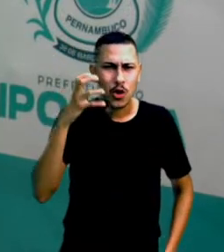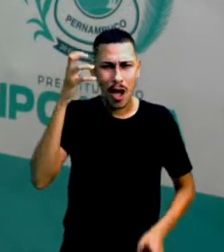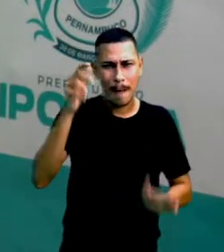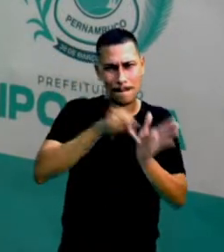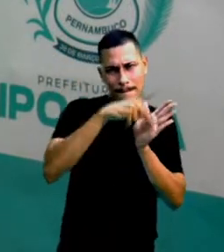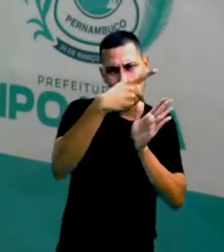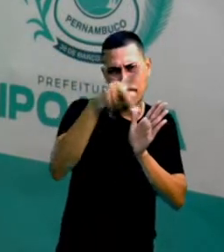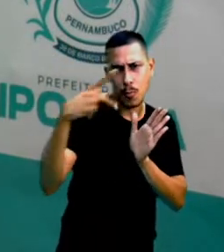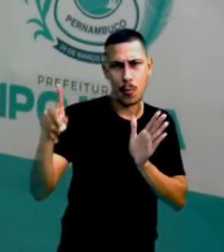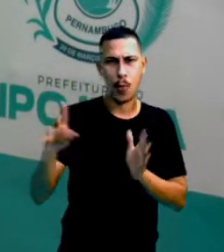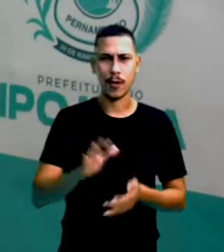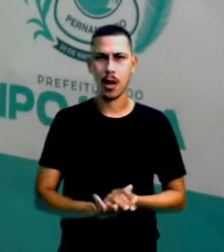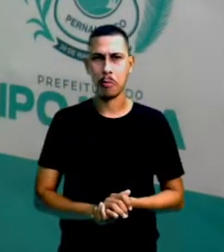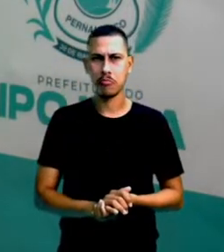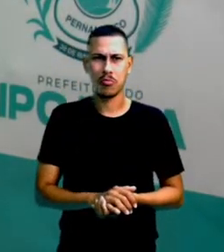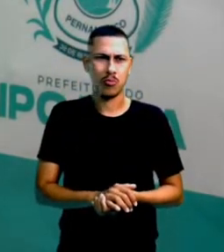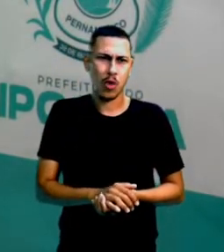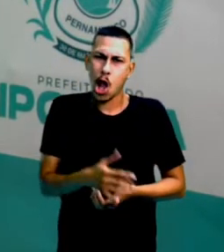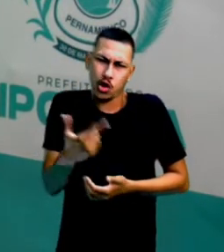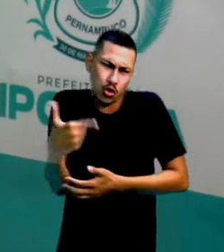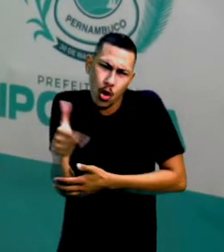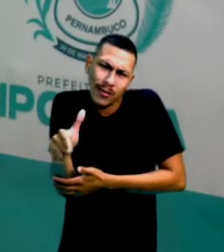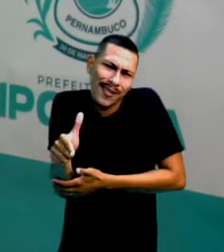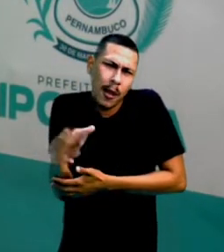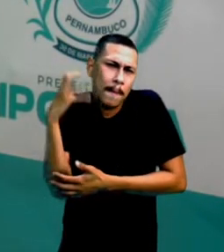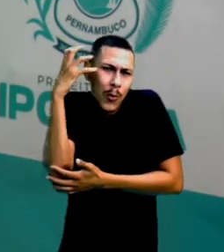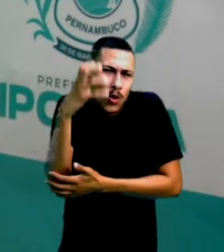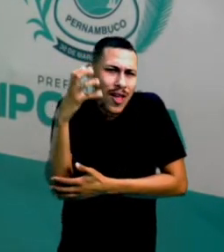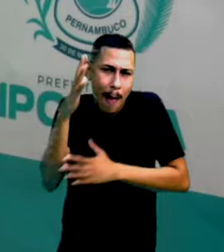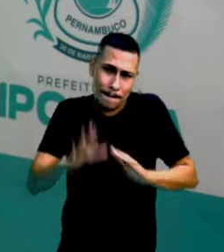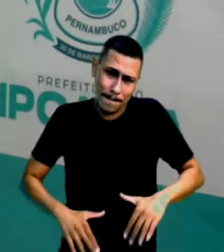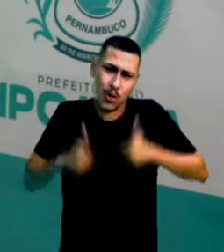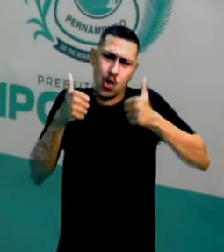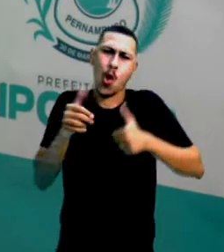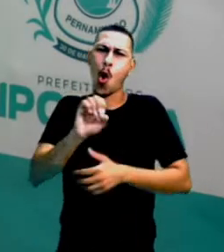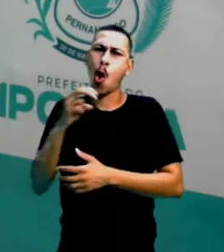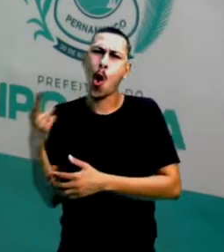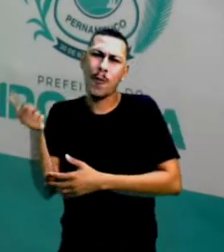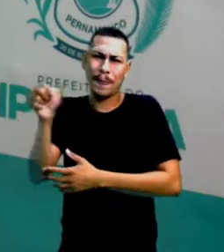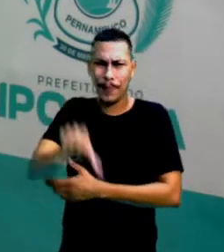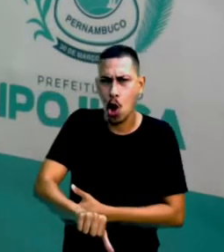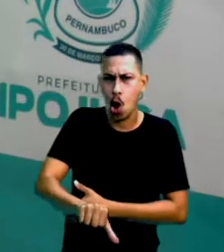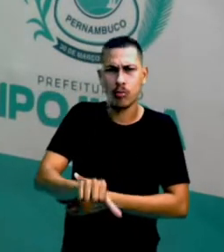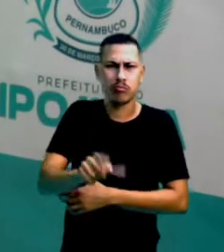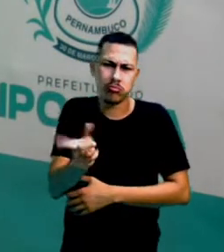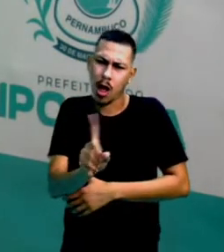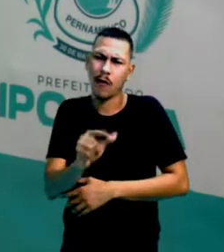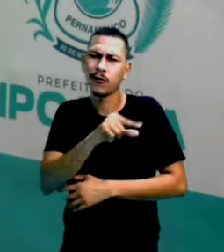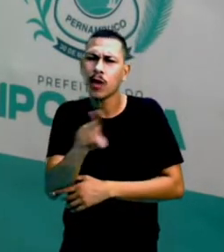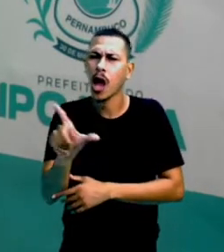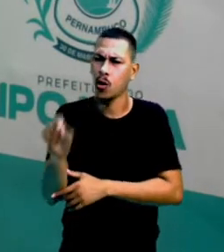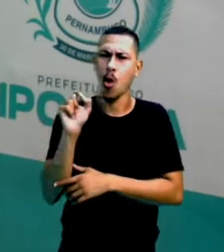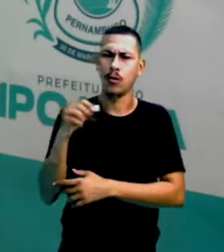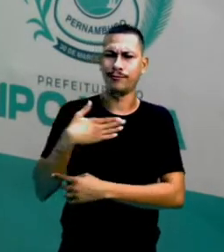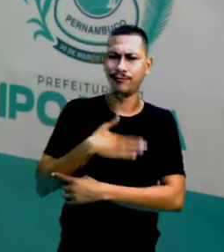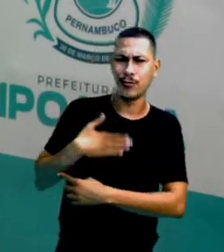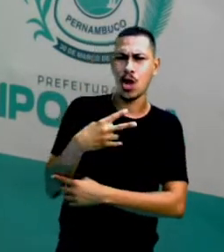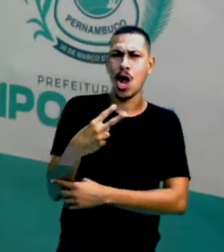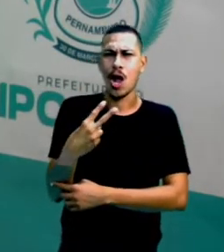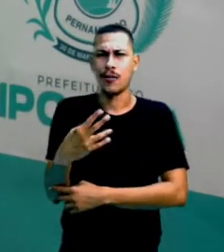não existe música melhor e a outra opção de rosto e você pode gosta por exemplo de